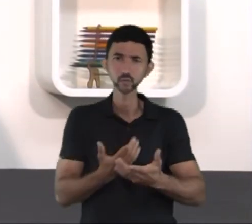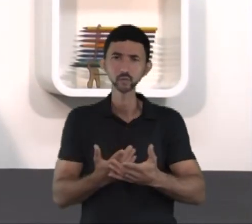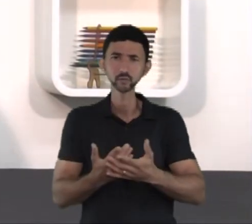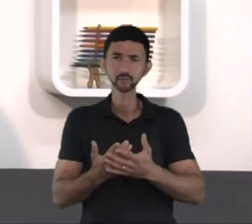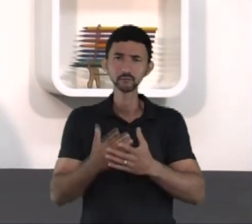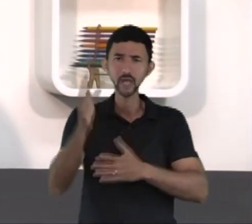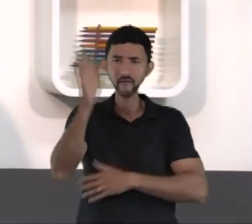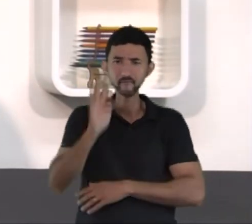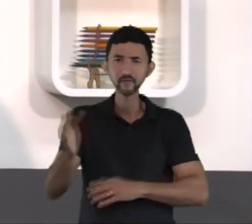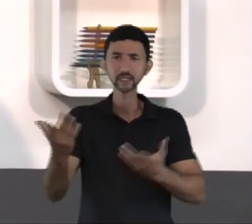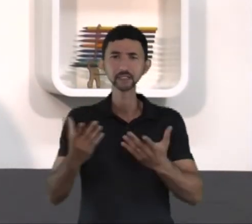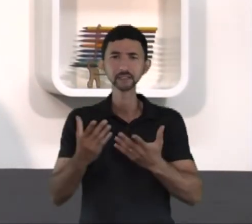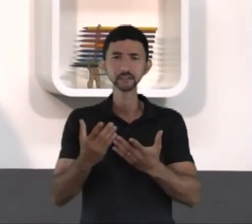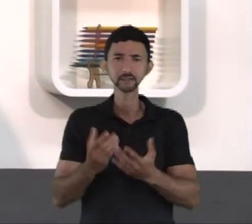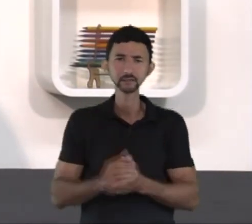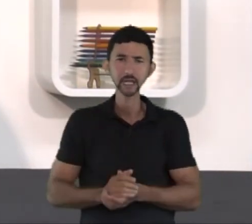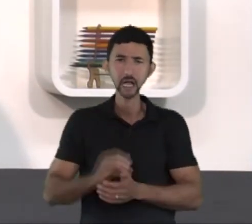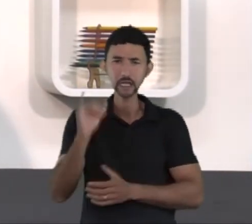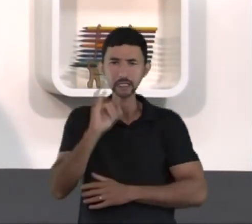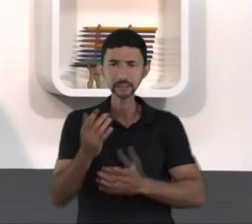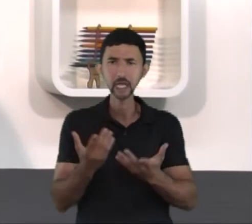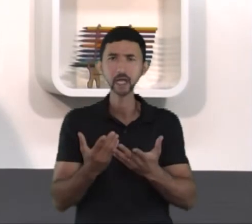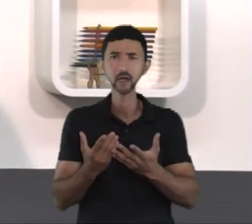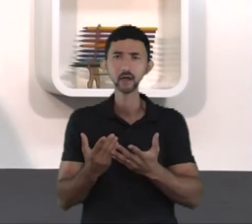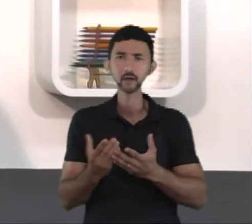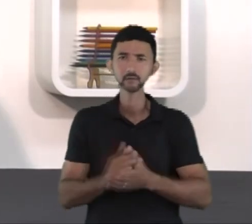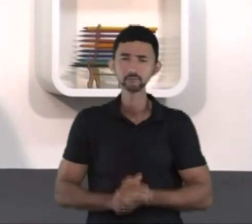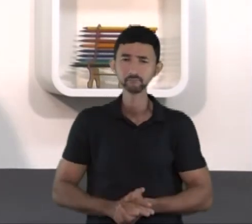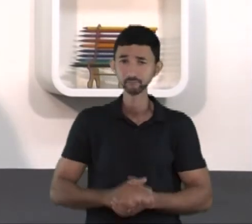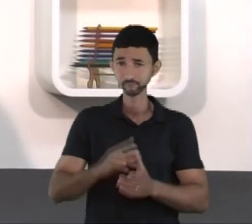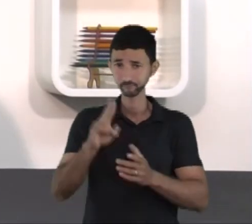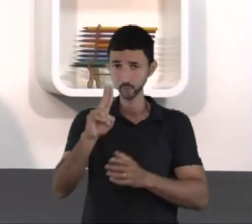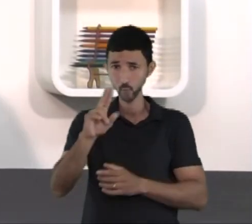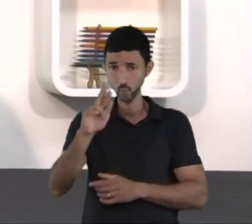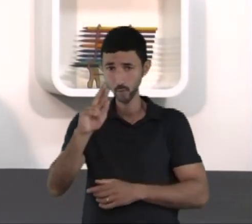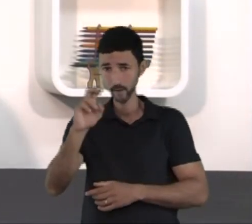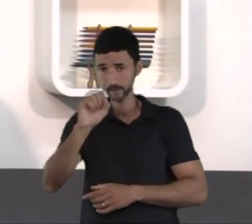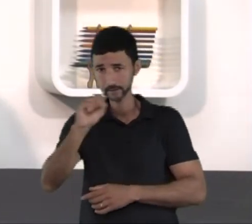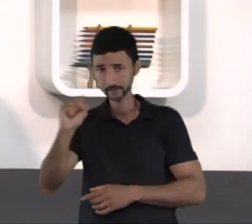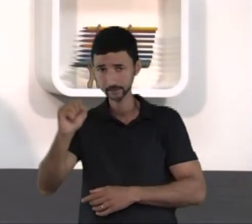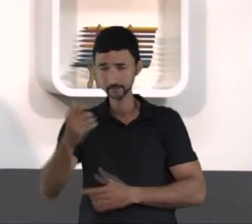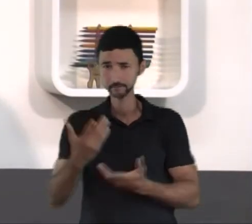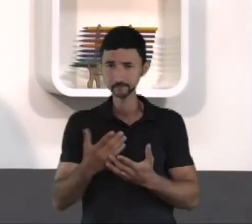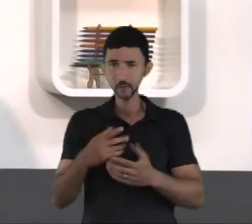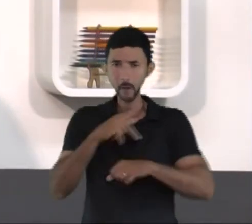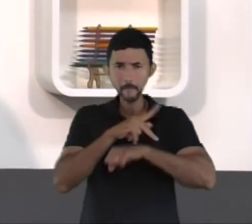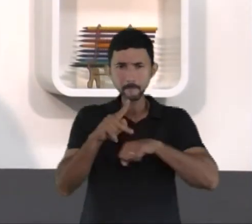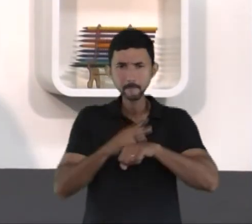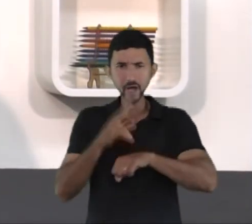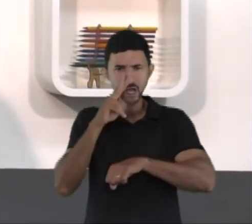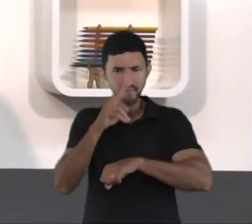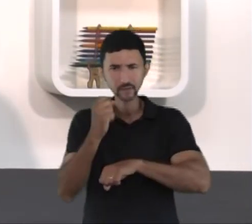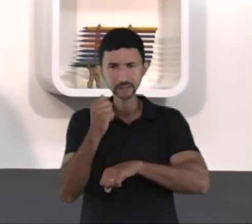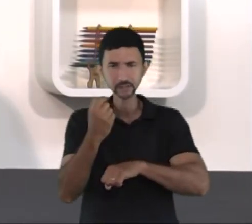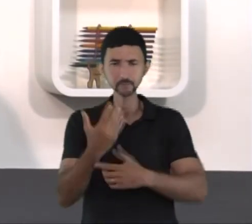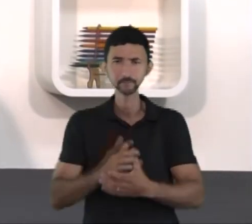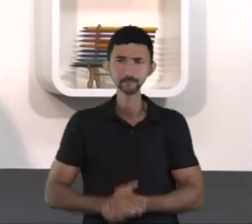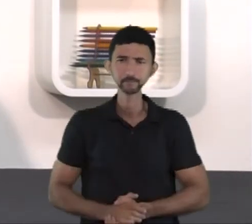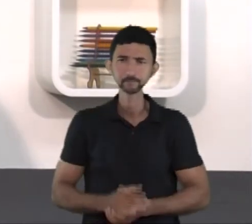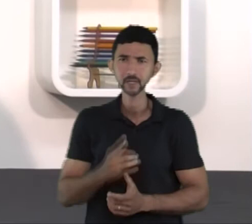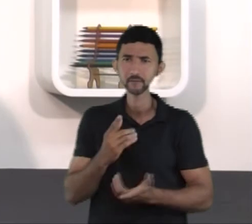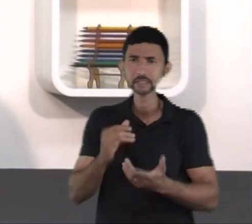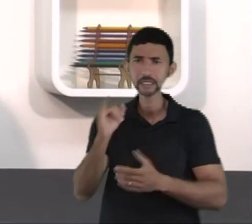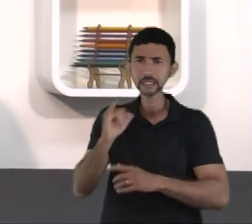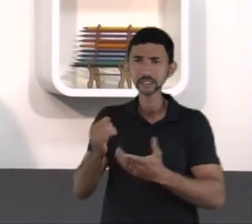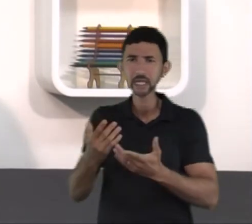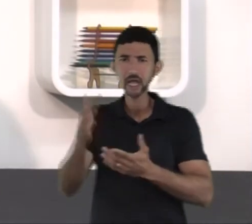França, Inglaterra e União Soviética. Tá? Foram os países que saíram vencedores da Segunda Guerra Mundial. Só que a Inglaterra e a